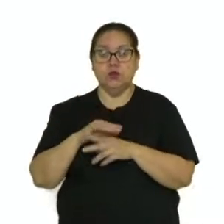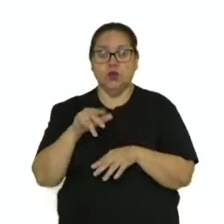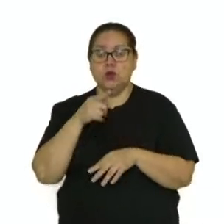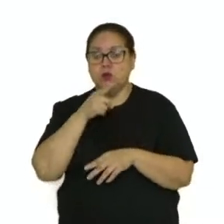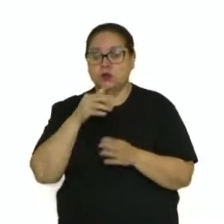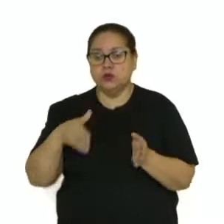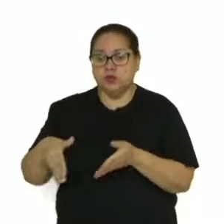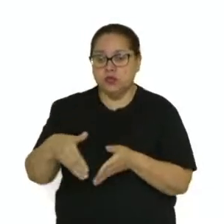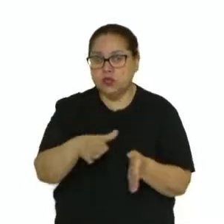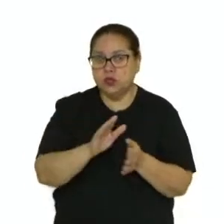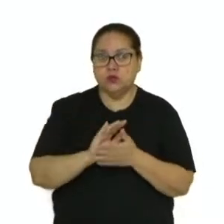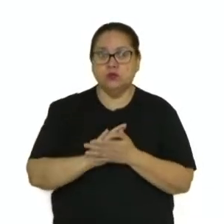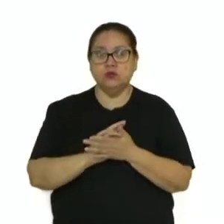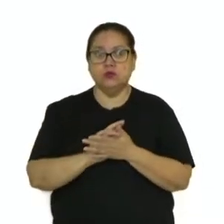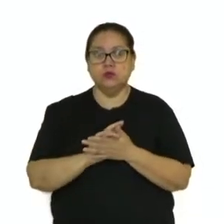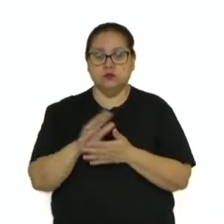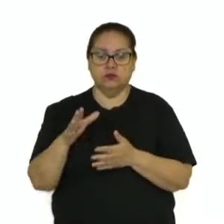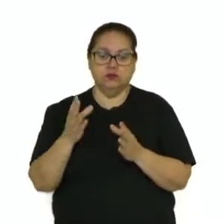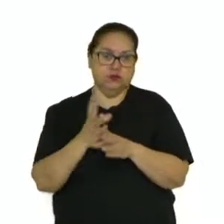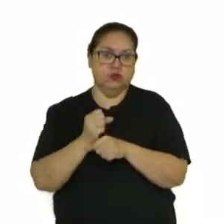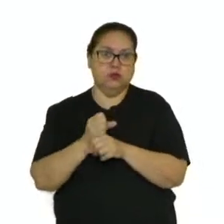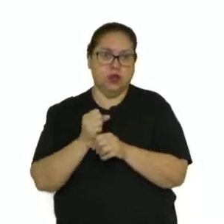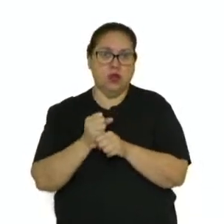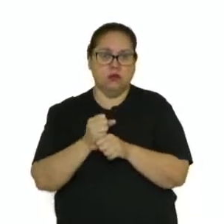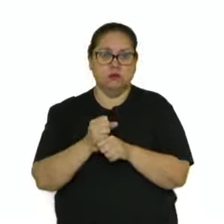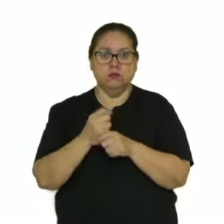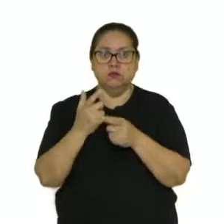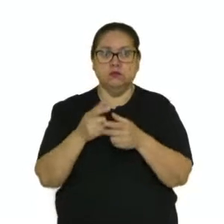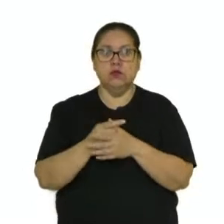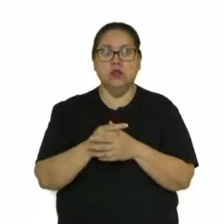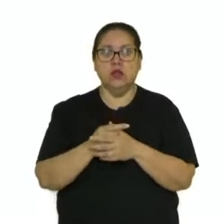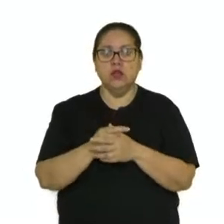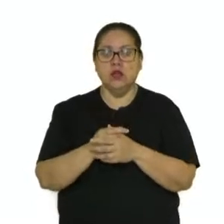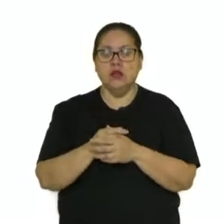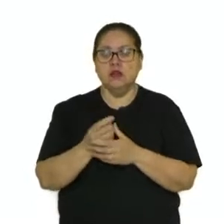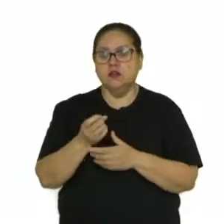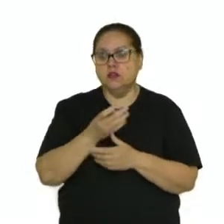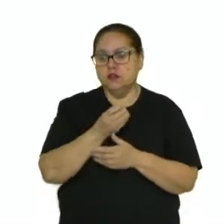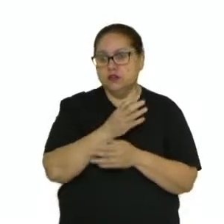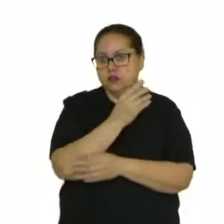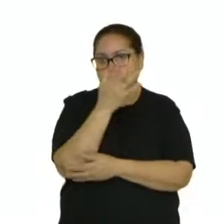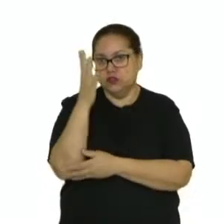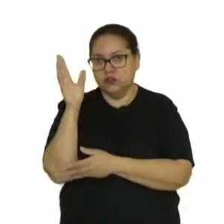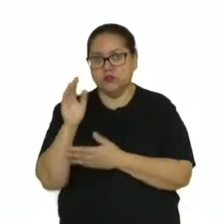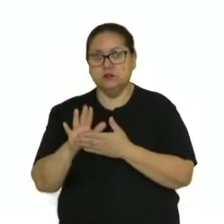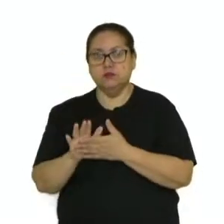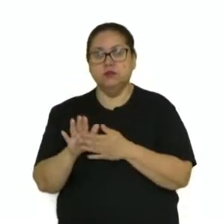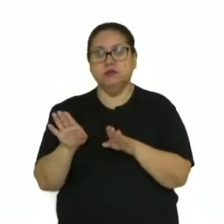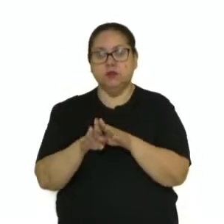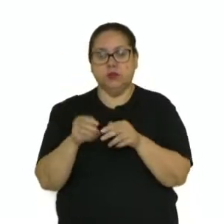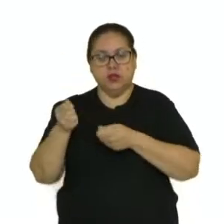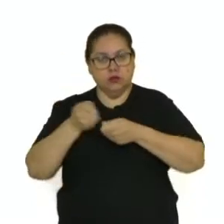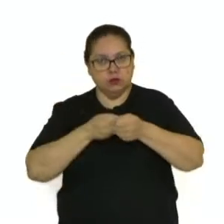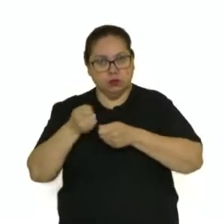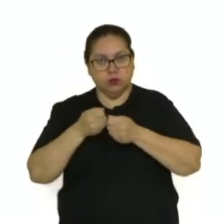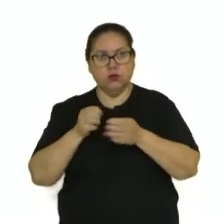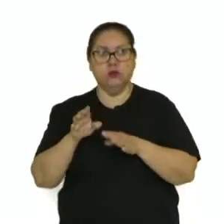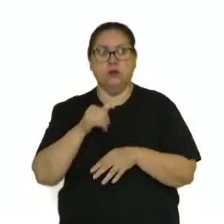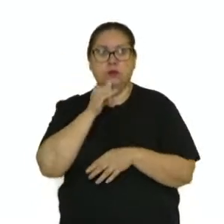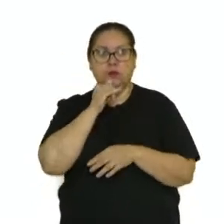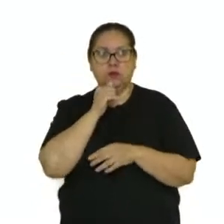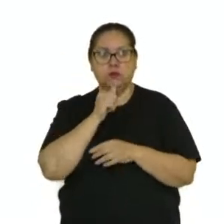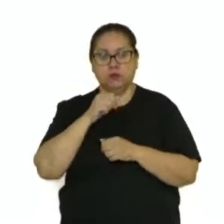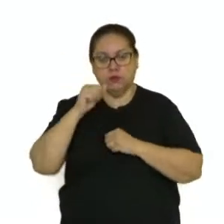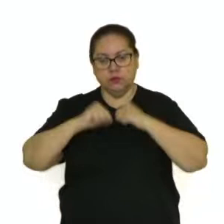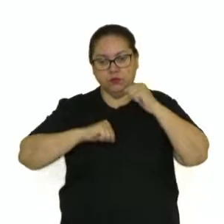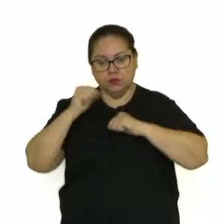rios, aqui, né, no geral, né, além de outras partes da hidrografia, vegetação. Também tem questões econômicas, né, como por exemplo a